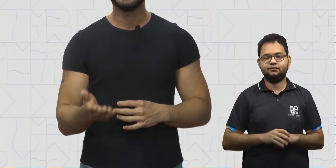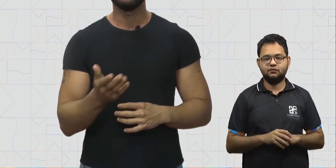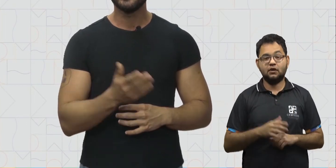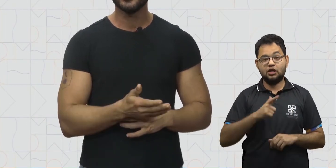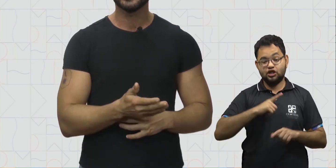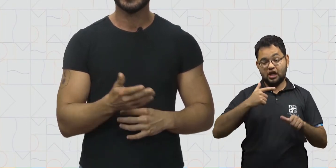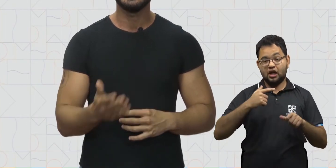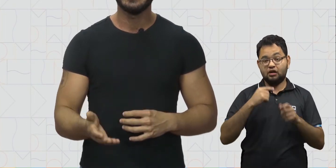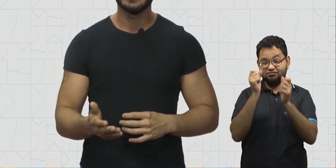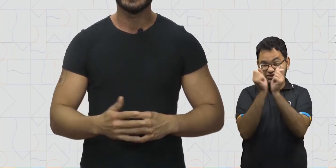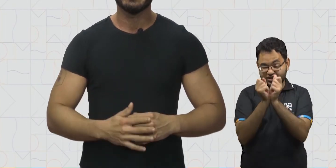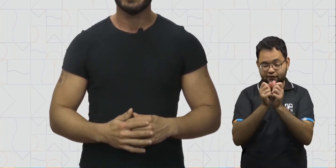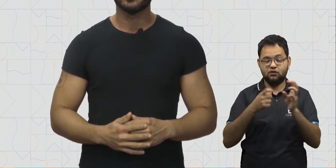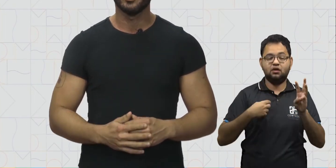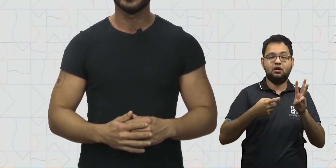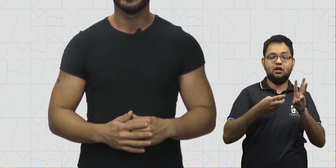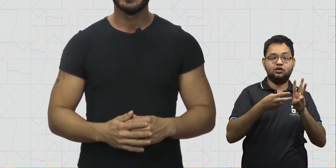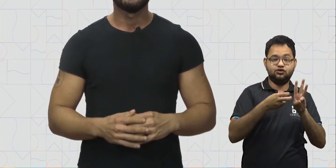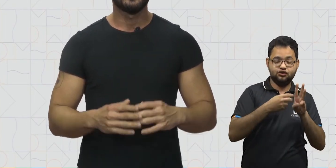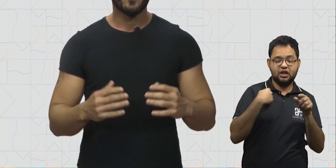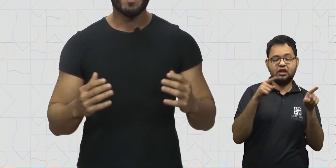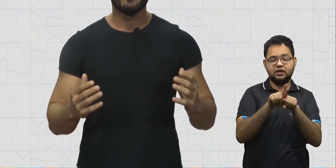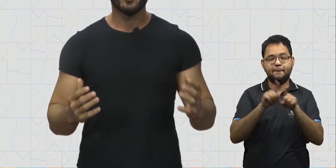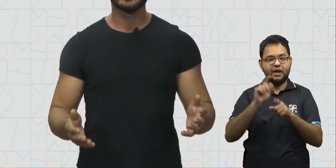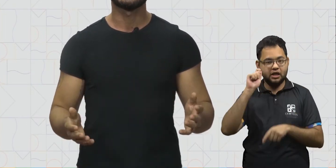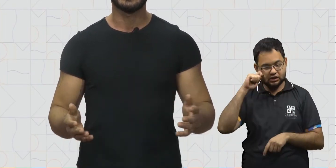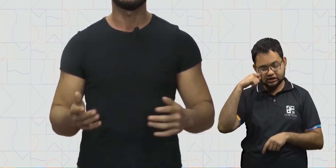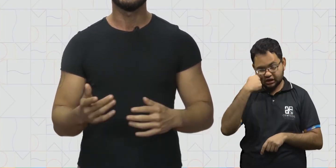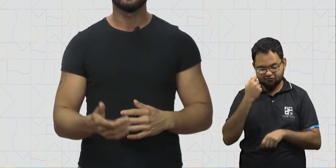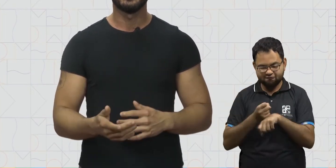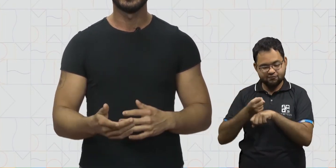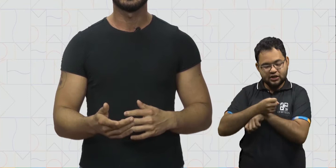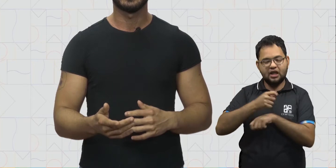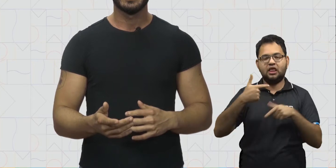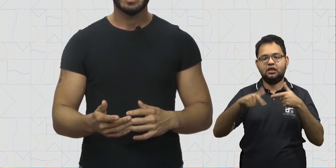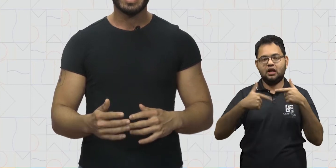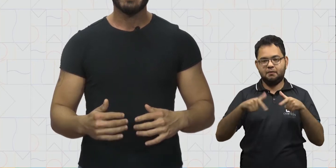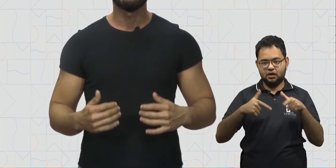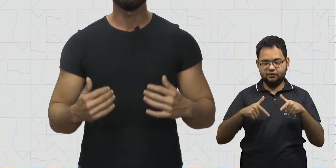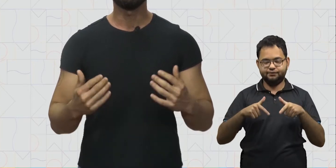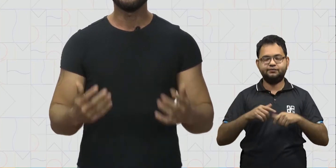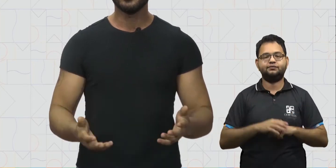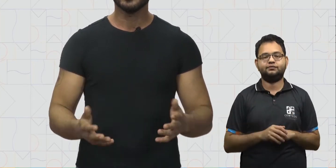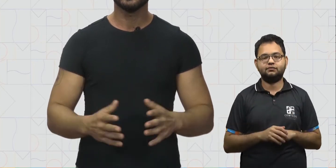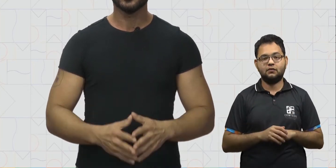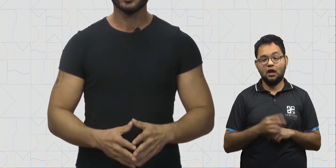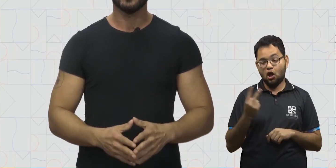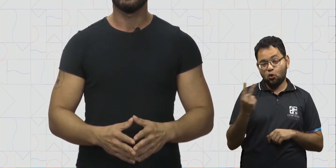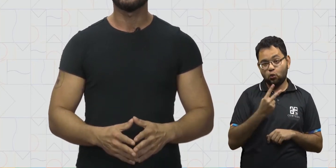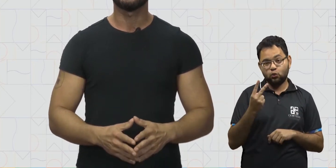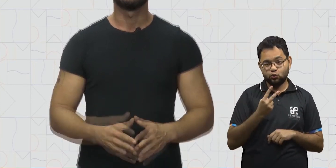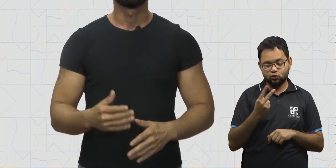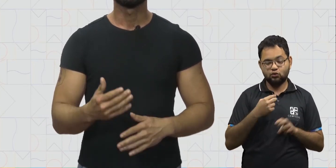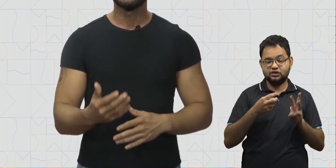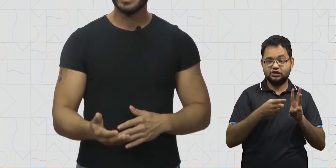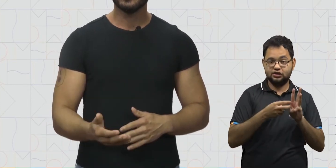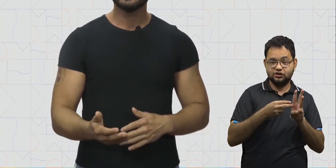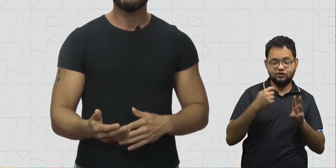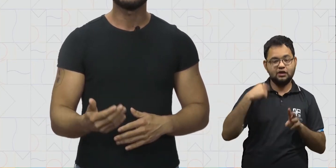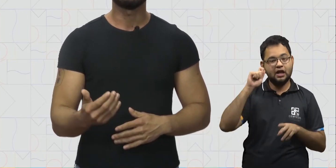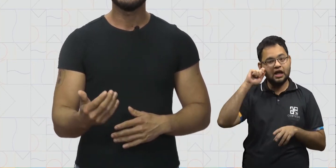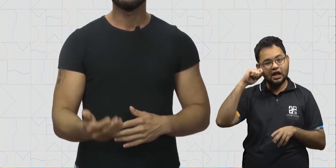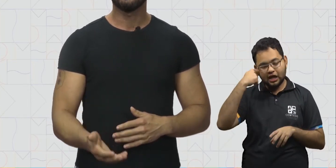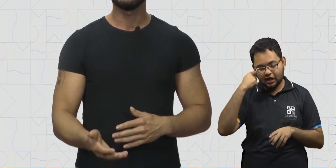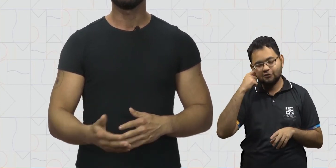escravo, indígena e negra na Amazônia, de forma forçada e desumana, acabou unindo esses dois povos. Os